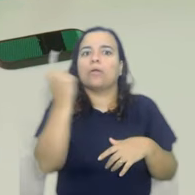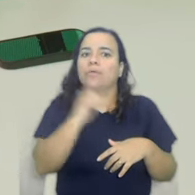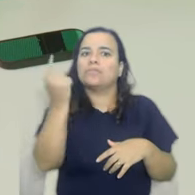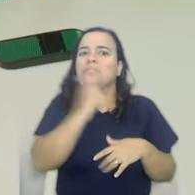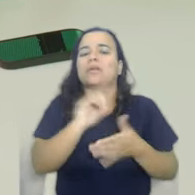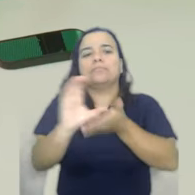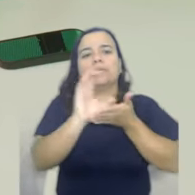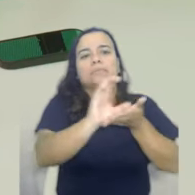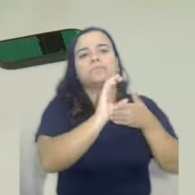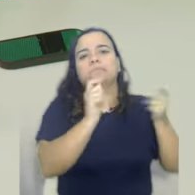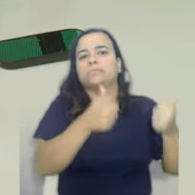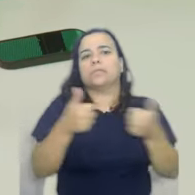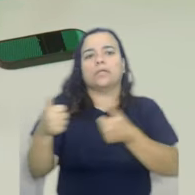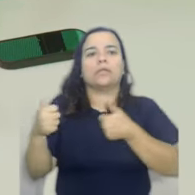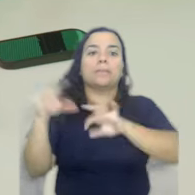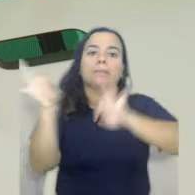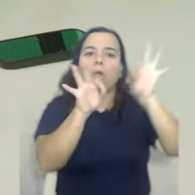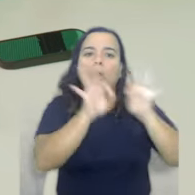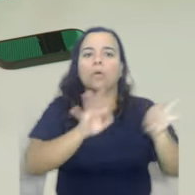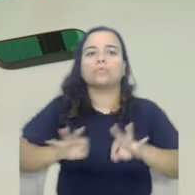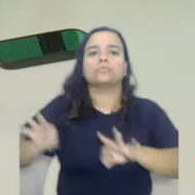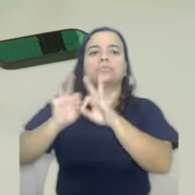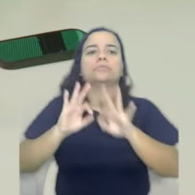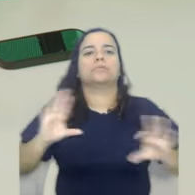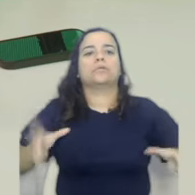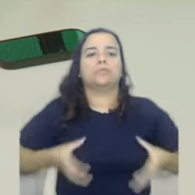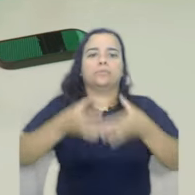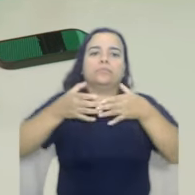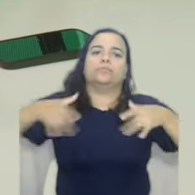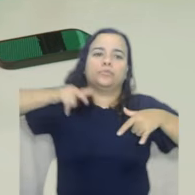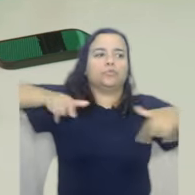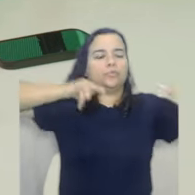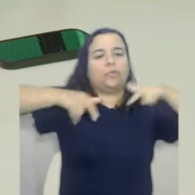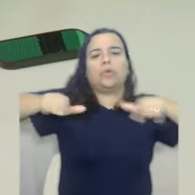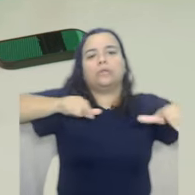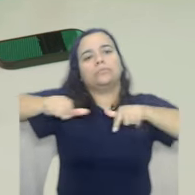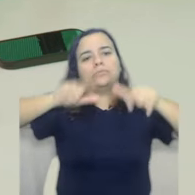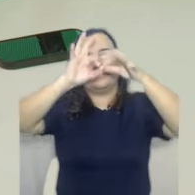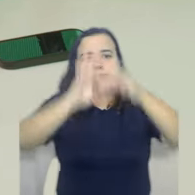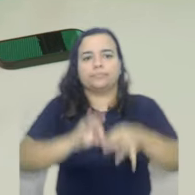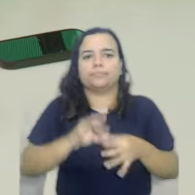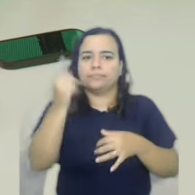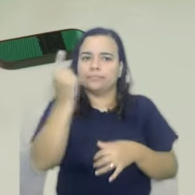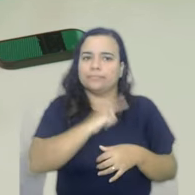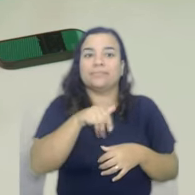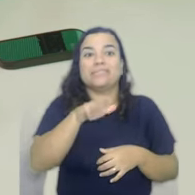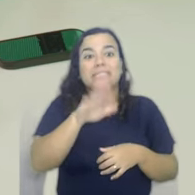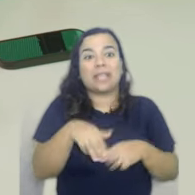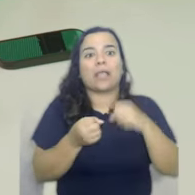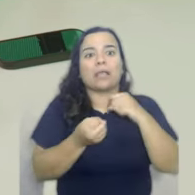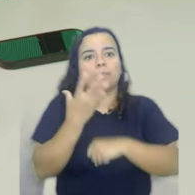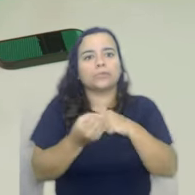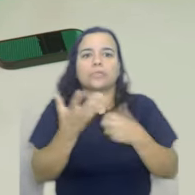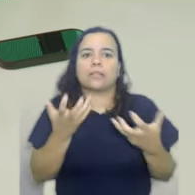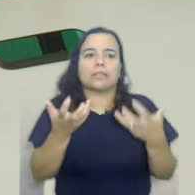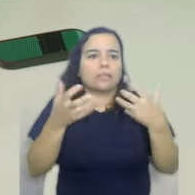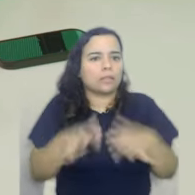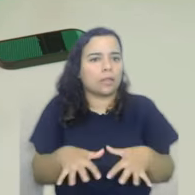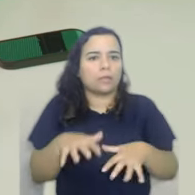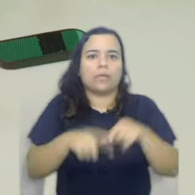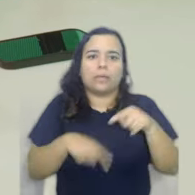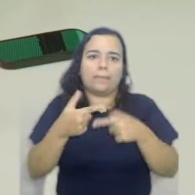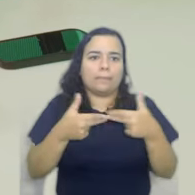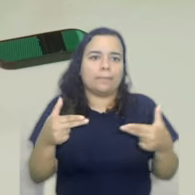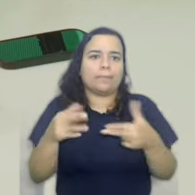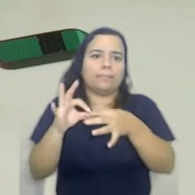disso e monta ali a frota de Drone e faz um trabalho para pulverizar naqueles produtores que não querem fazer aquisição do equipamento uma prestação de serviço